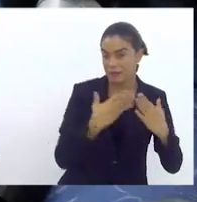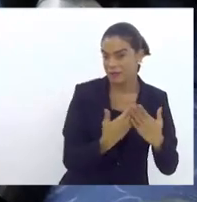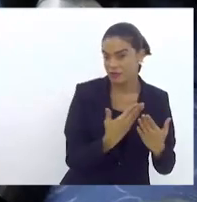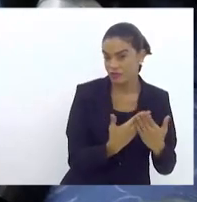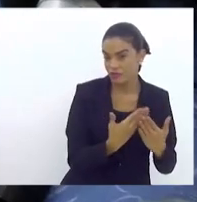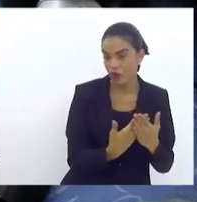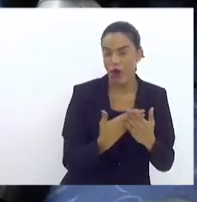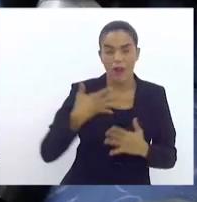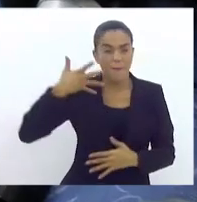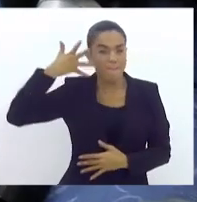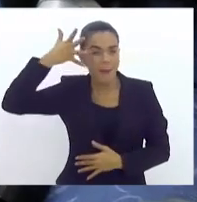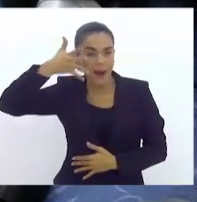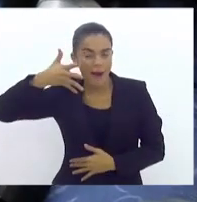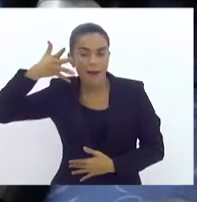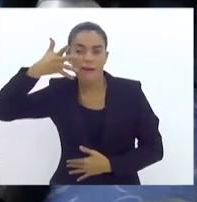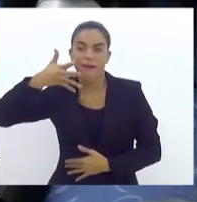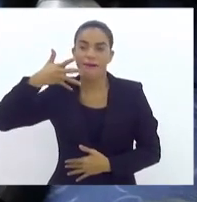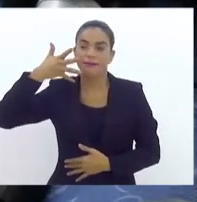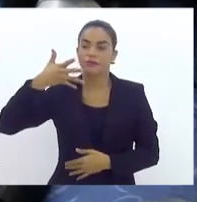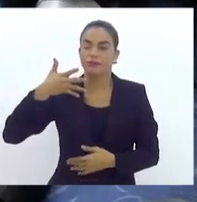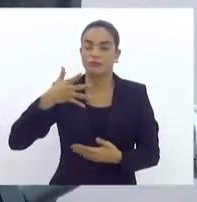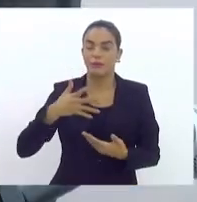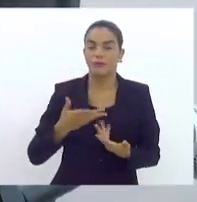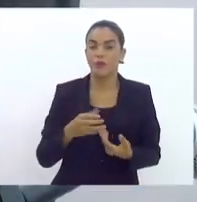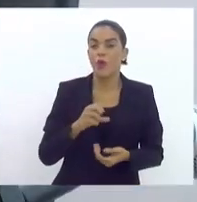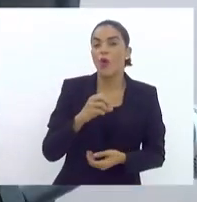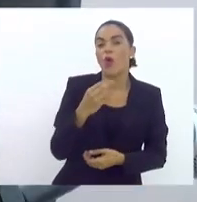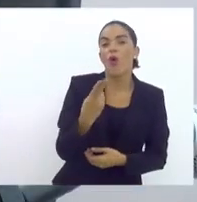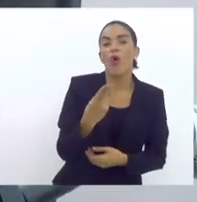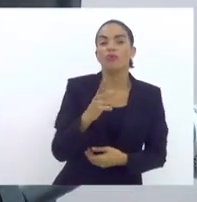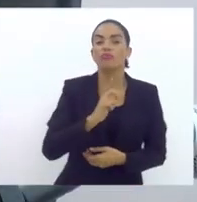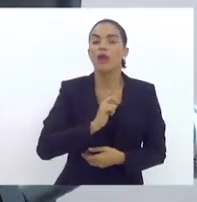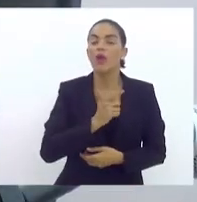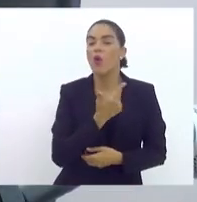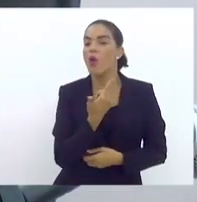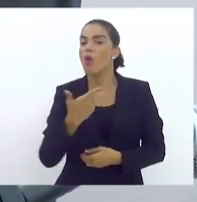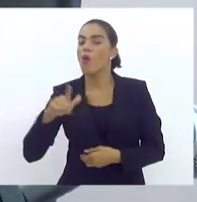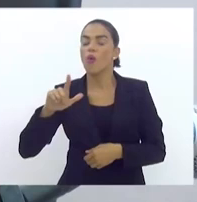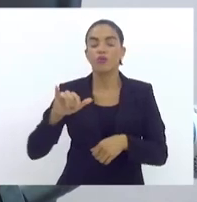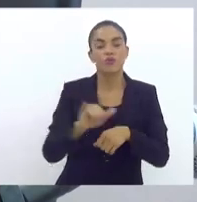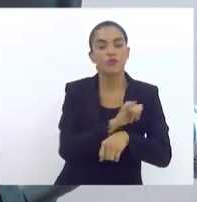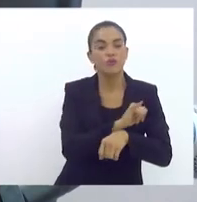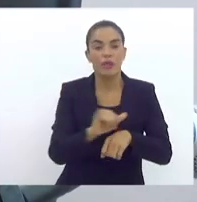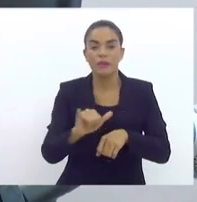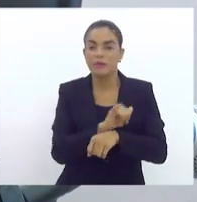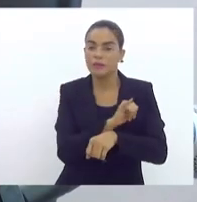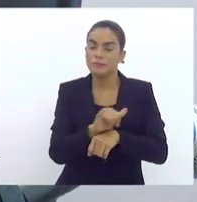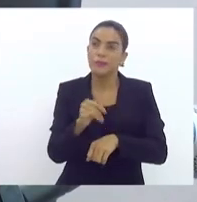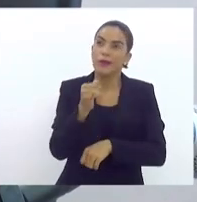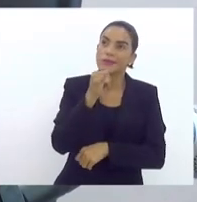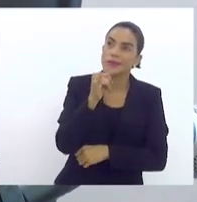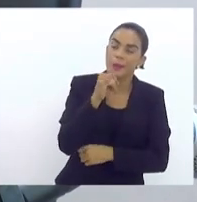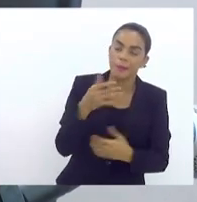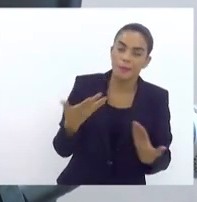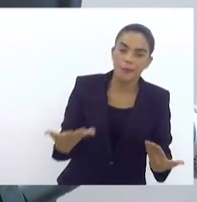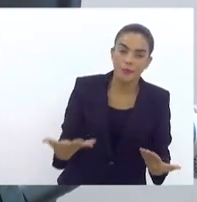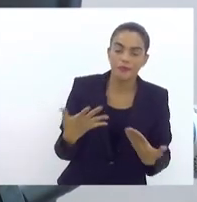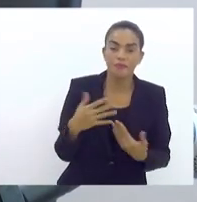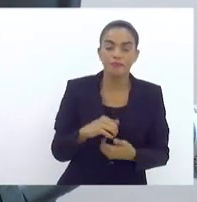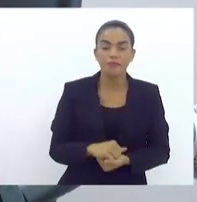com palestras com tudo isso ou se algum outro mecanismo que a gente possa fazer por exemplo